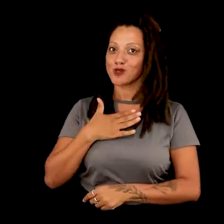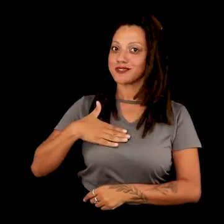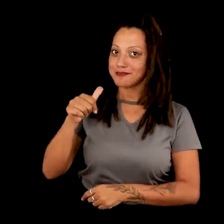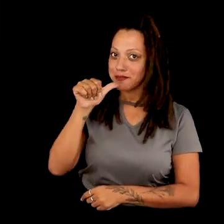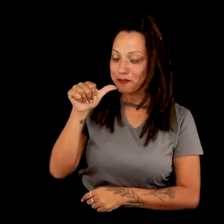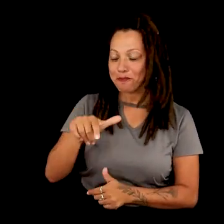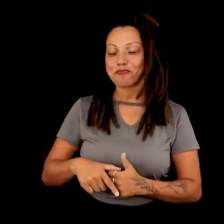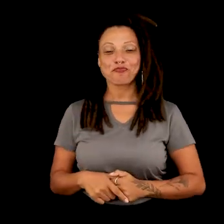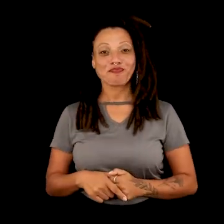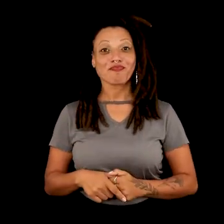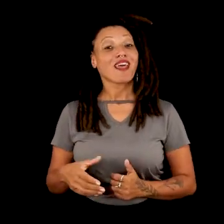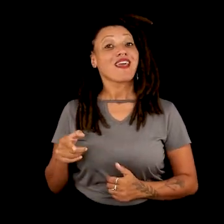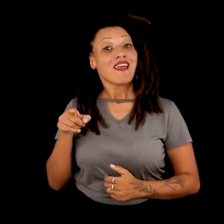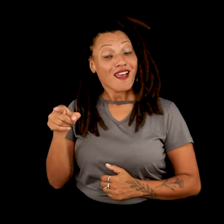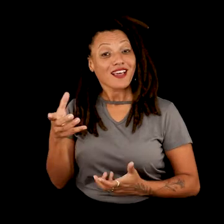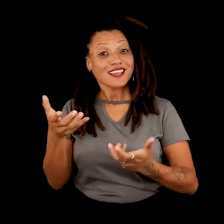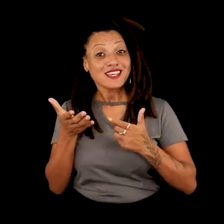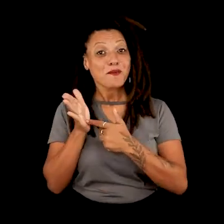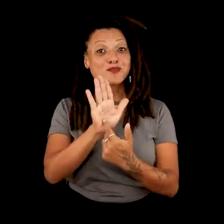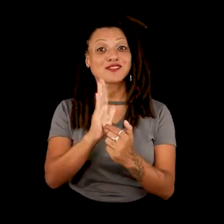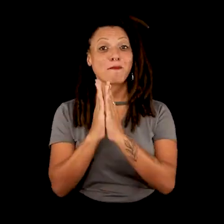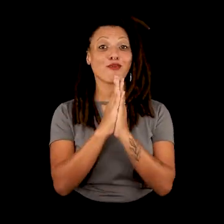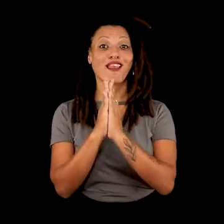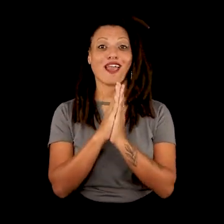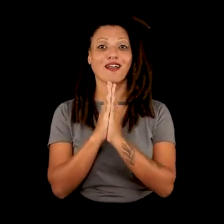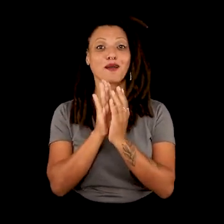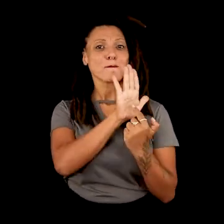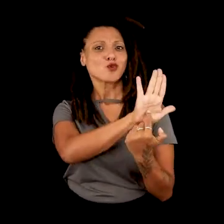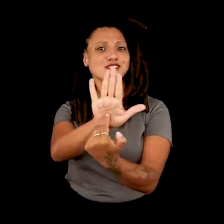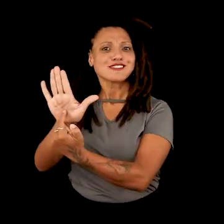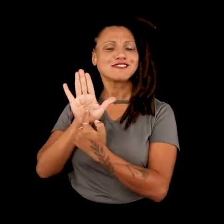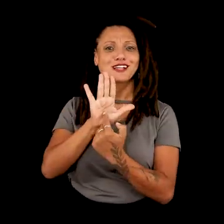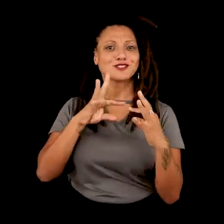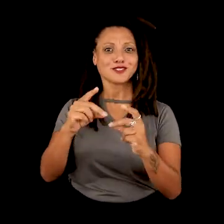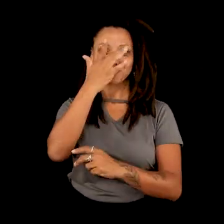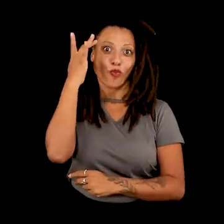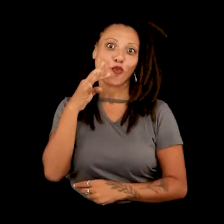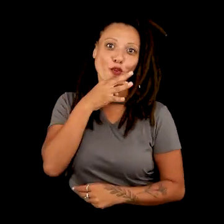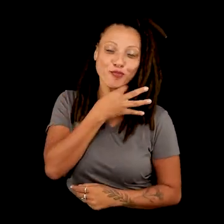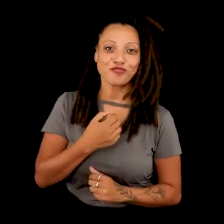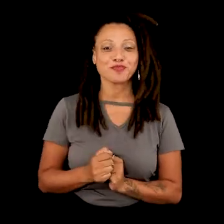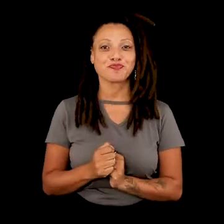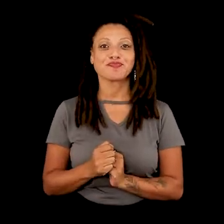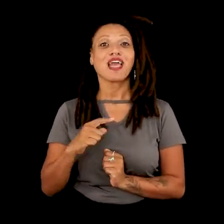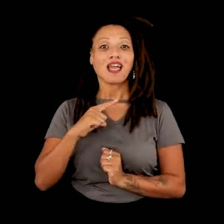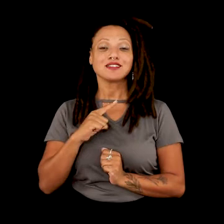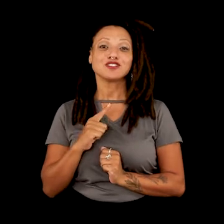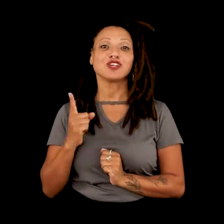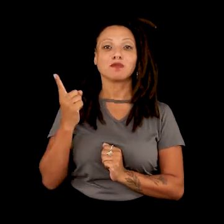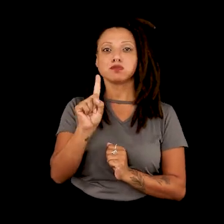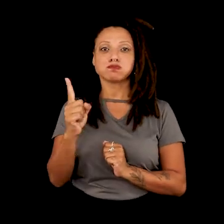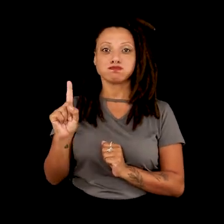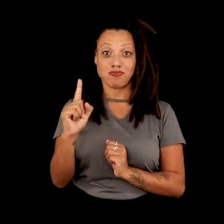ela queria mostrar para todo mundo a boneca. Você tem um boneco, você quer mostrar para todo mundo, é claro. E aí ela pegava na mão da boneca, na